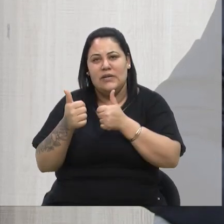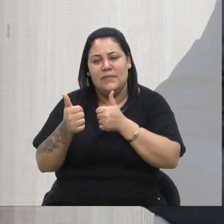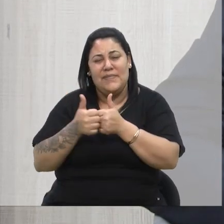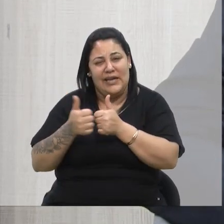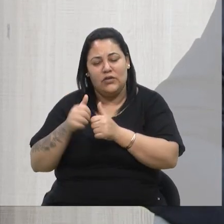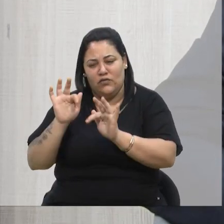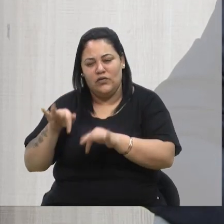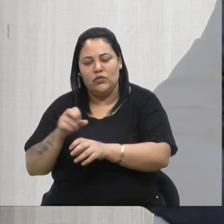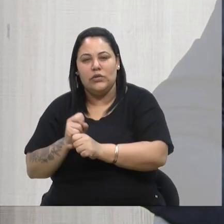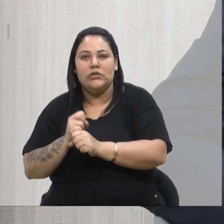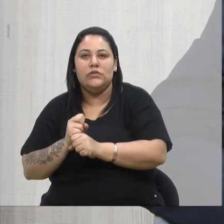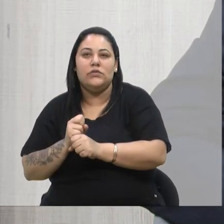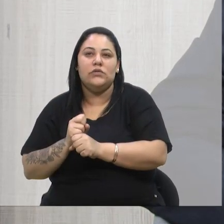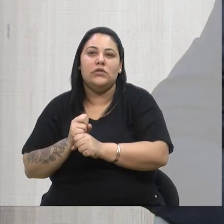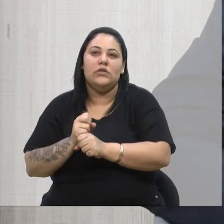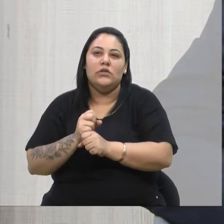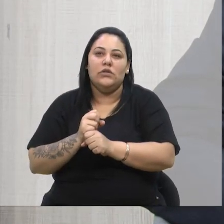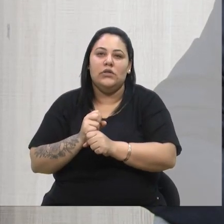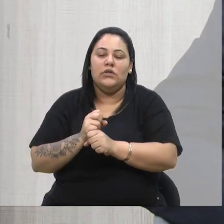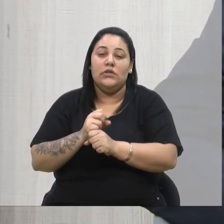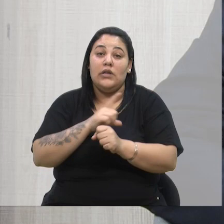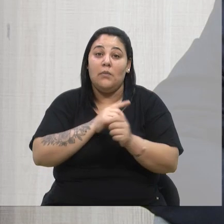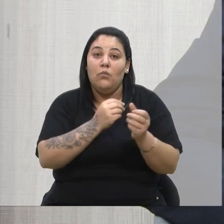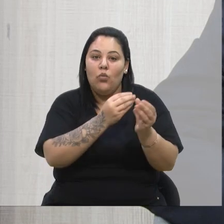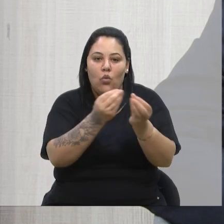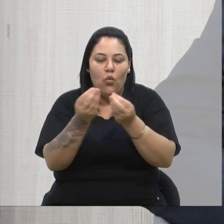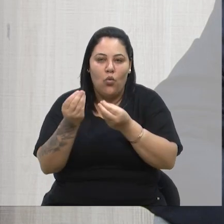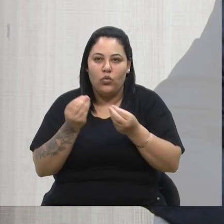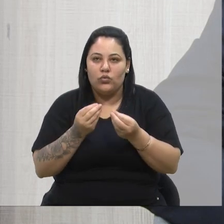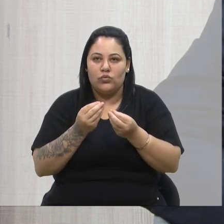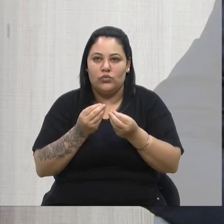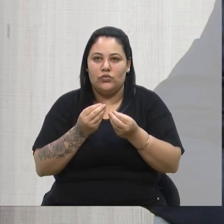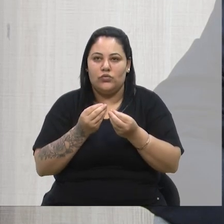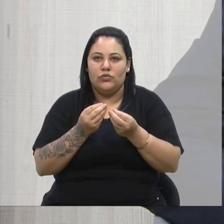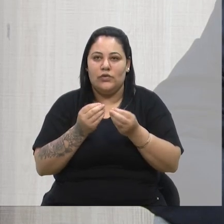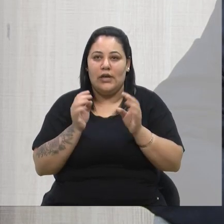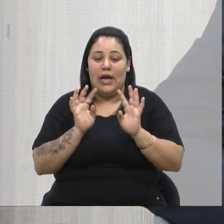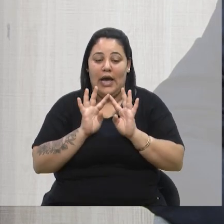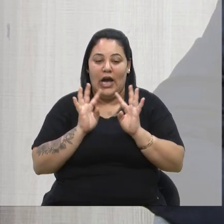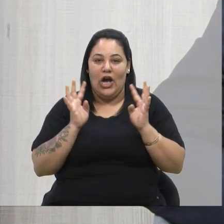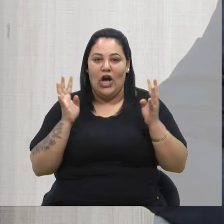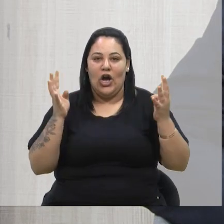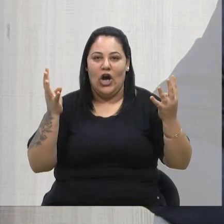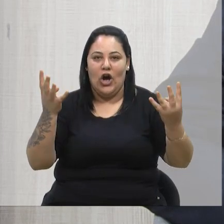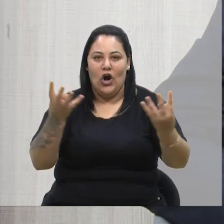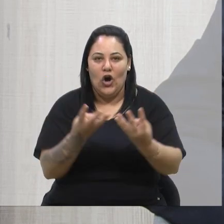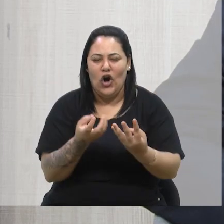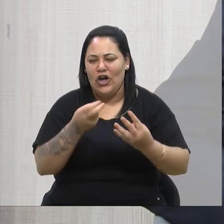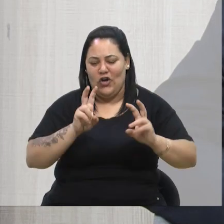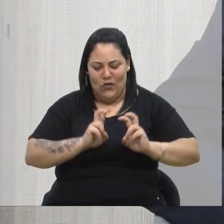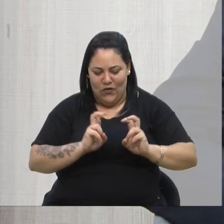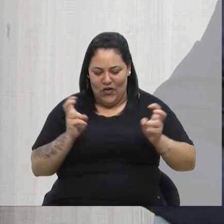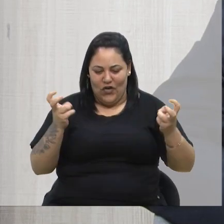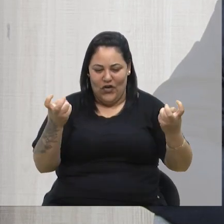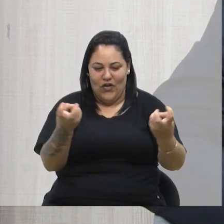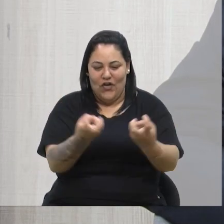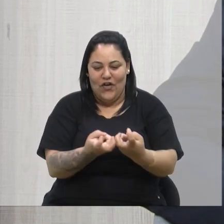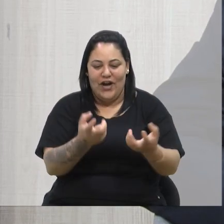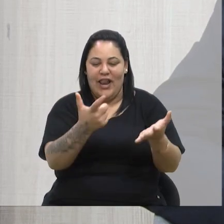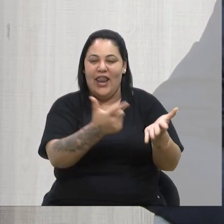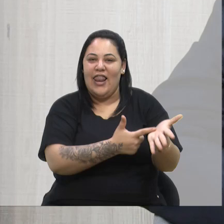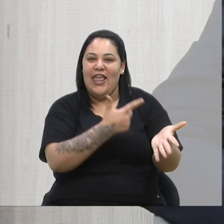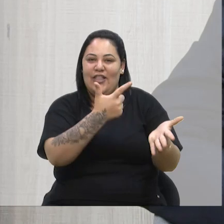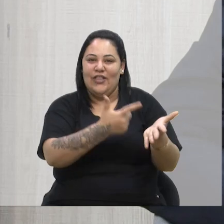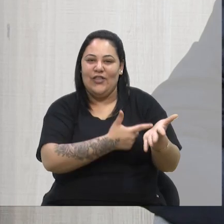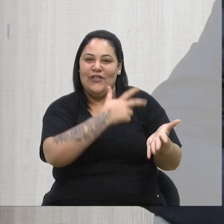mais próximo ao final de ano, são muito populares as chamadas rodas de leitura, de contação de